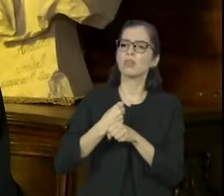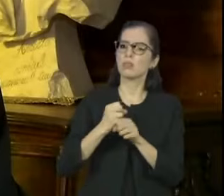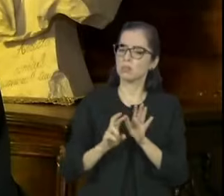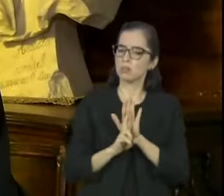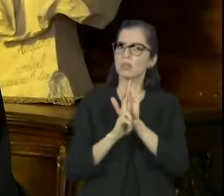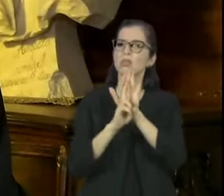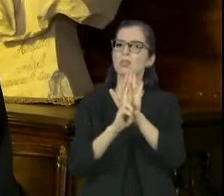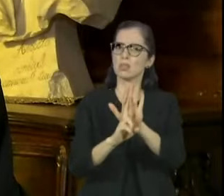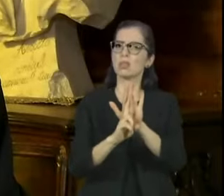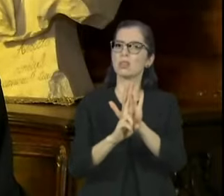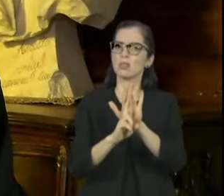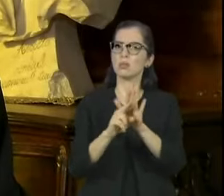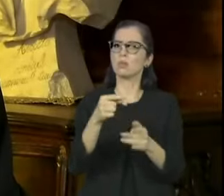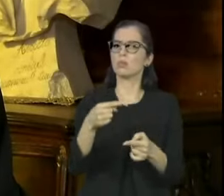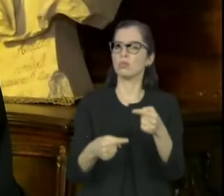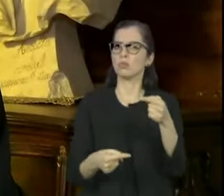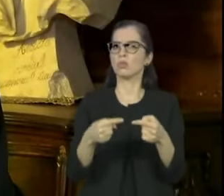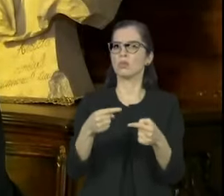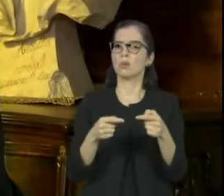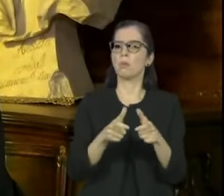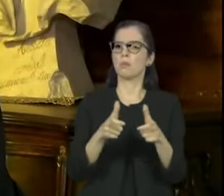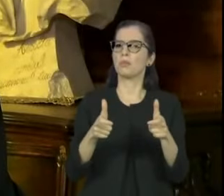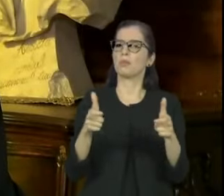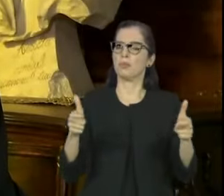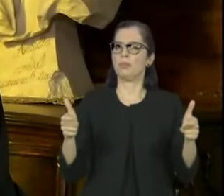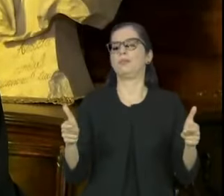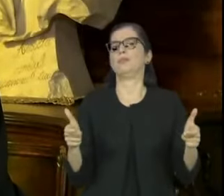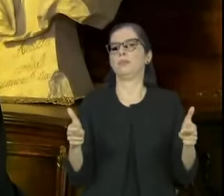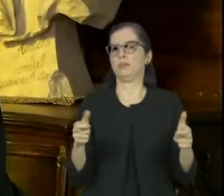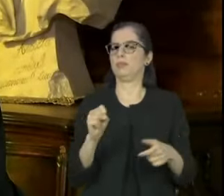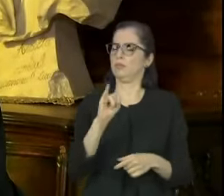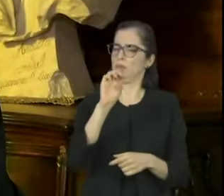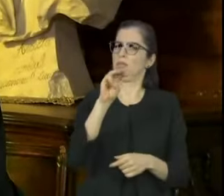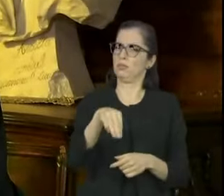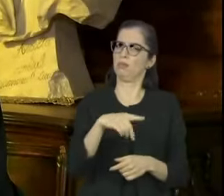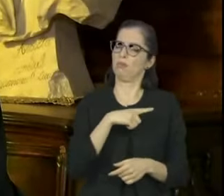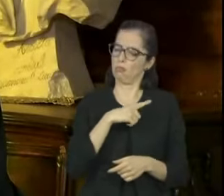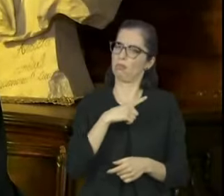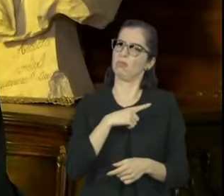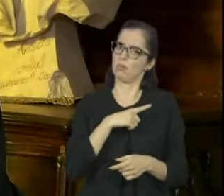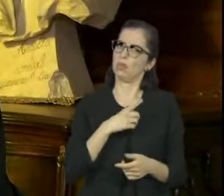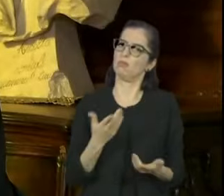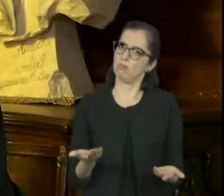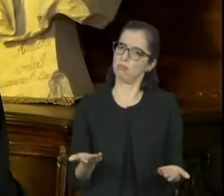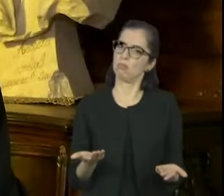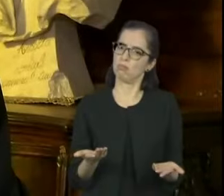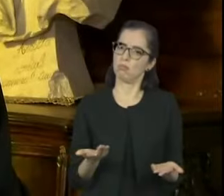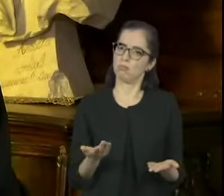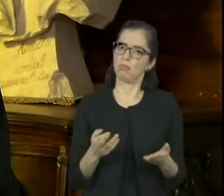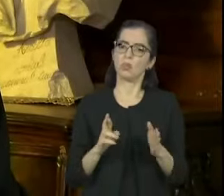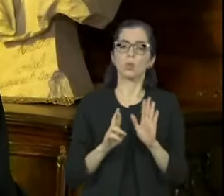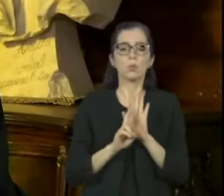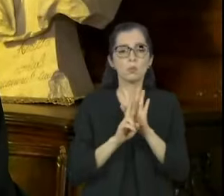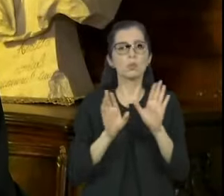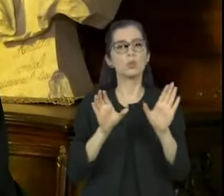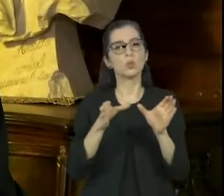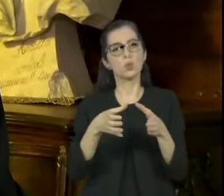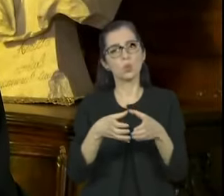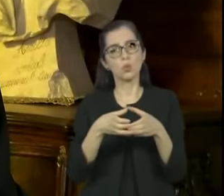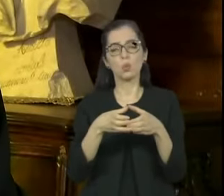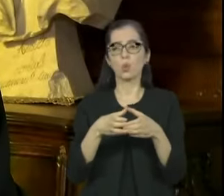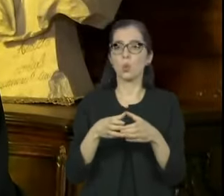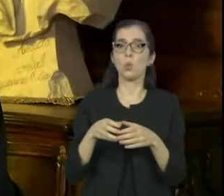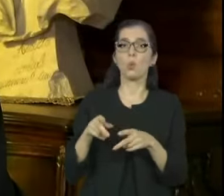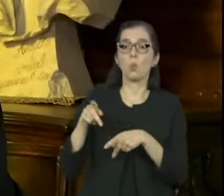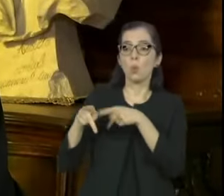política expressiva para o número para representação deles na população Além do mais